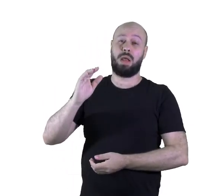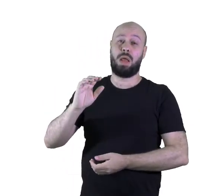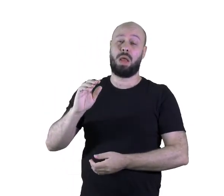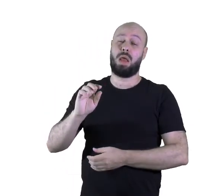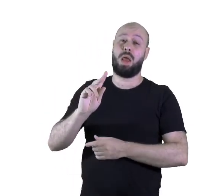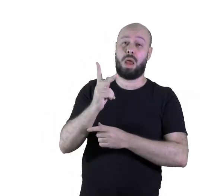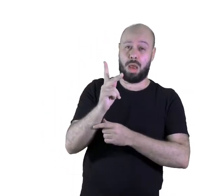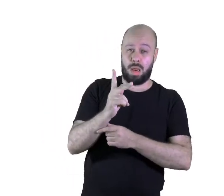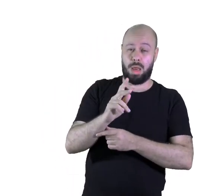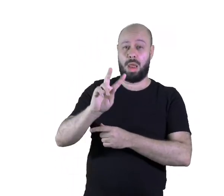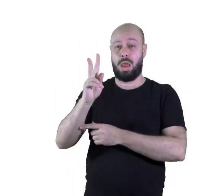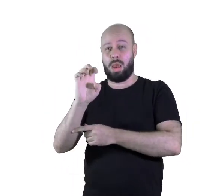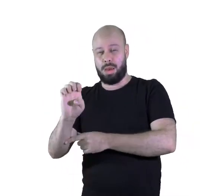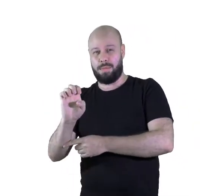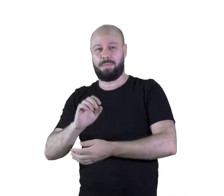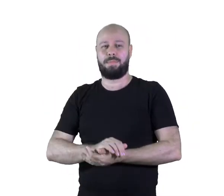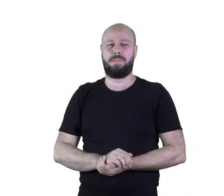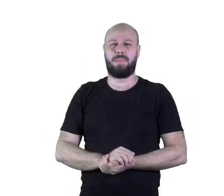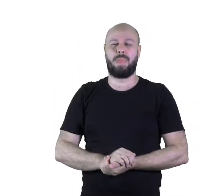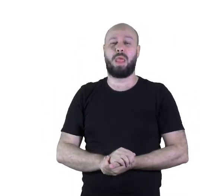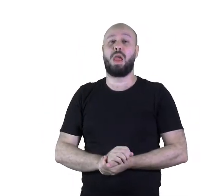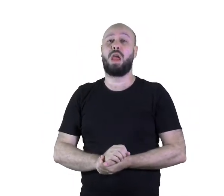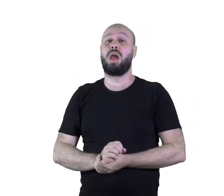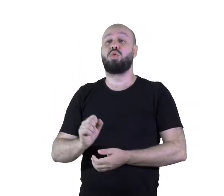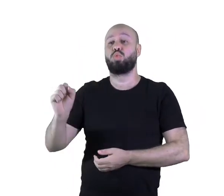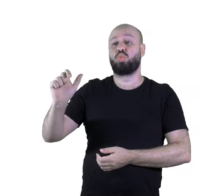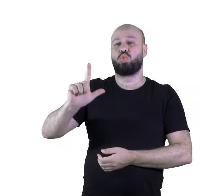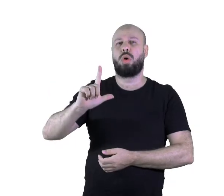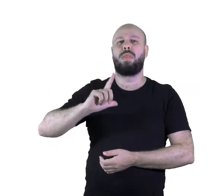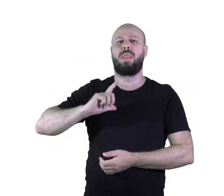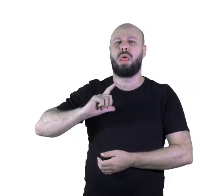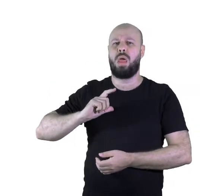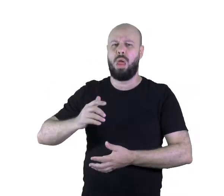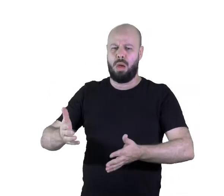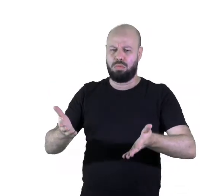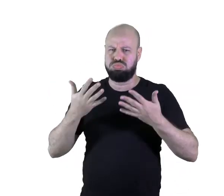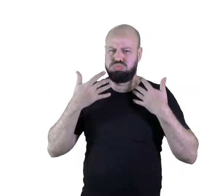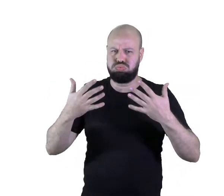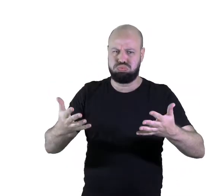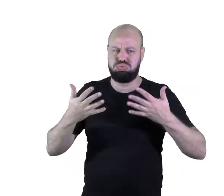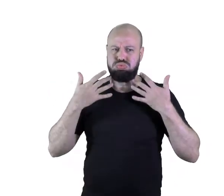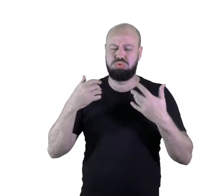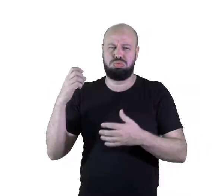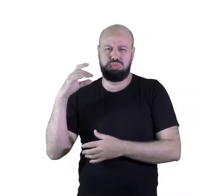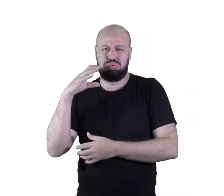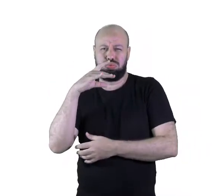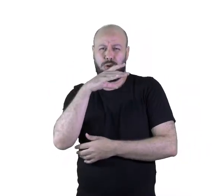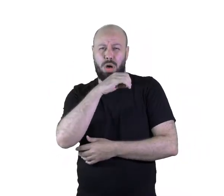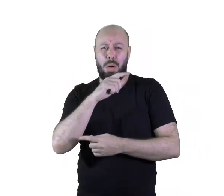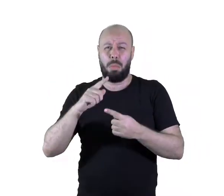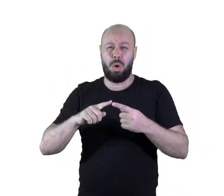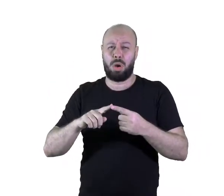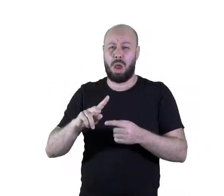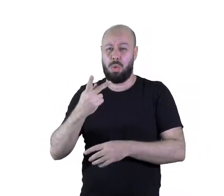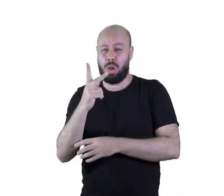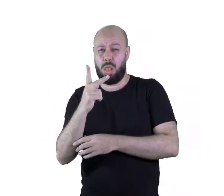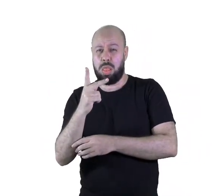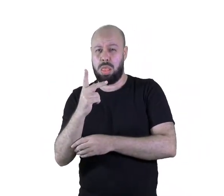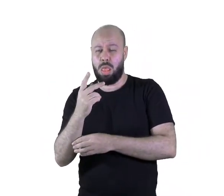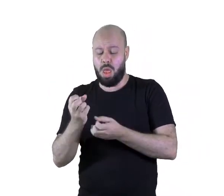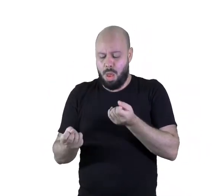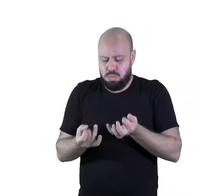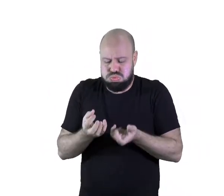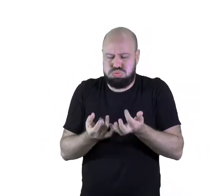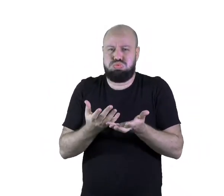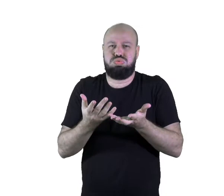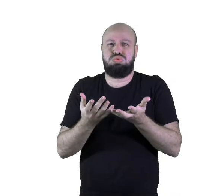hidrogênio e hélio. E no Sol, então, produz calor e luz quando a queima do hidrogênio faz com que esse